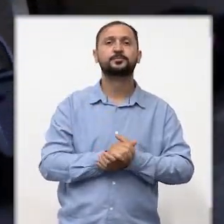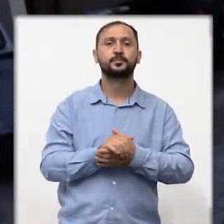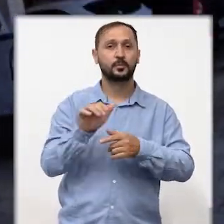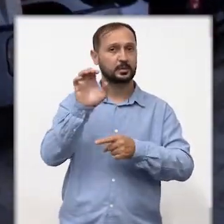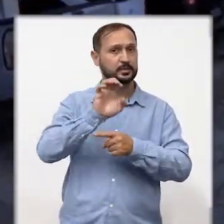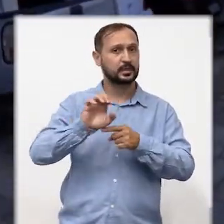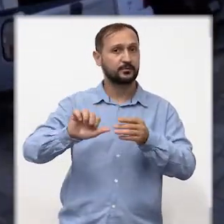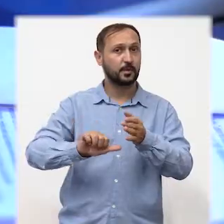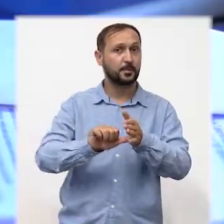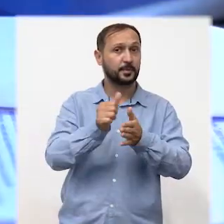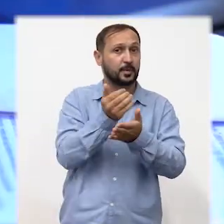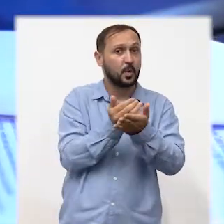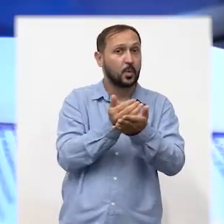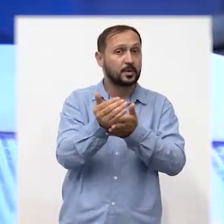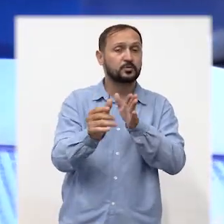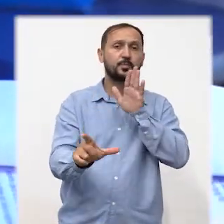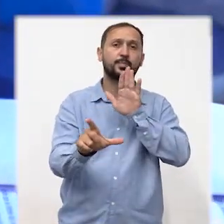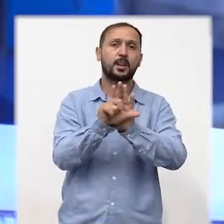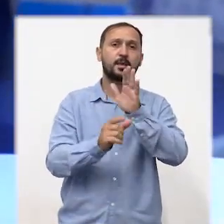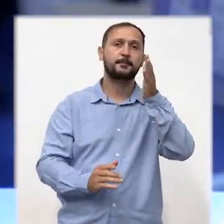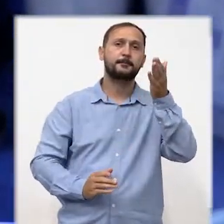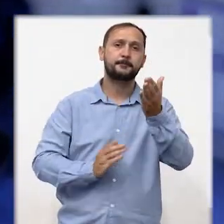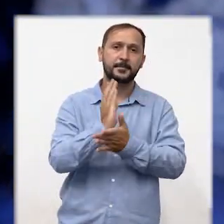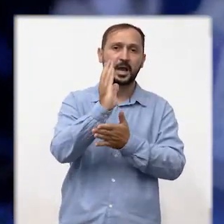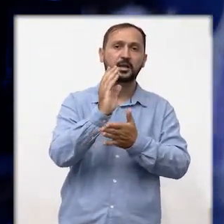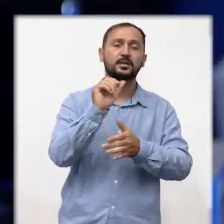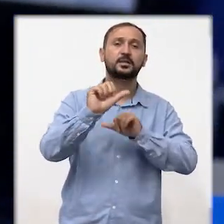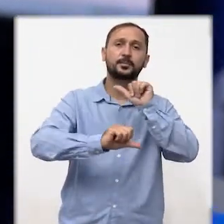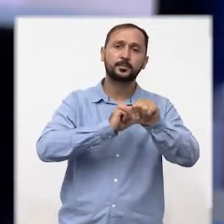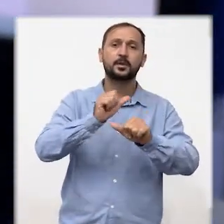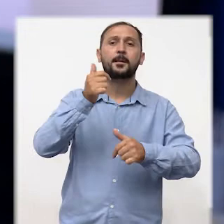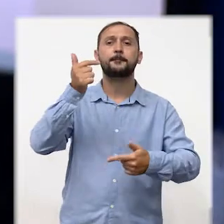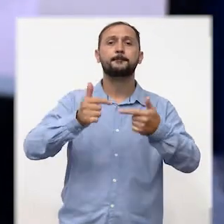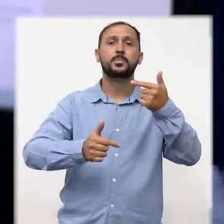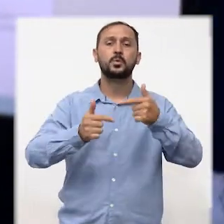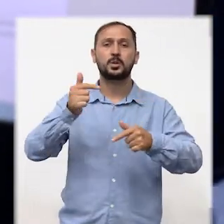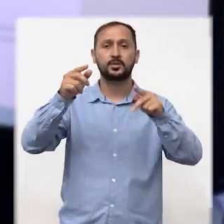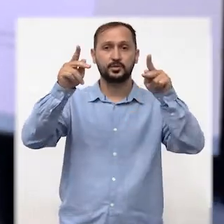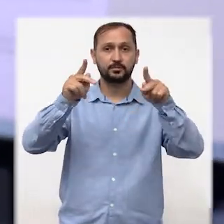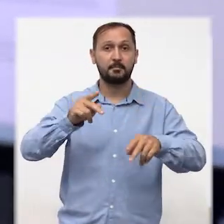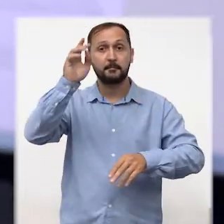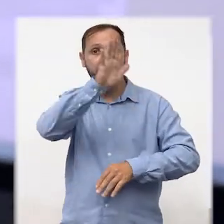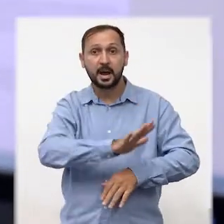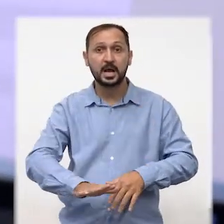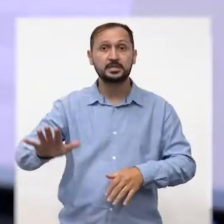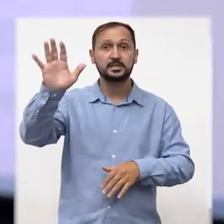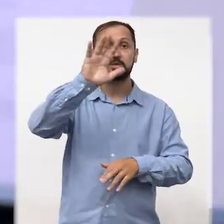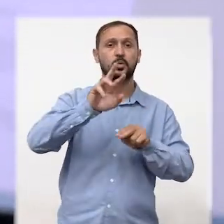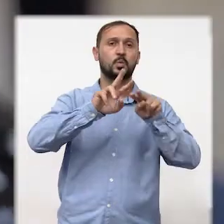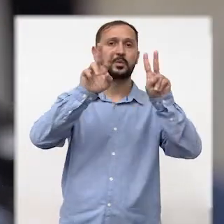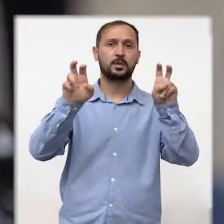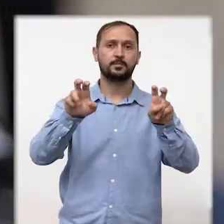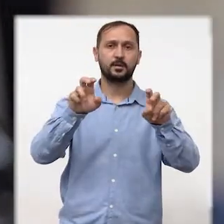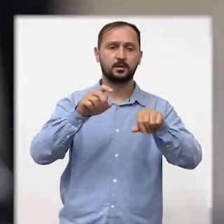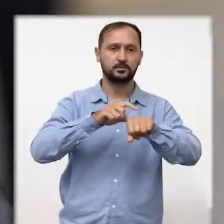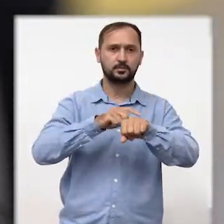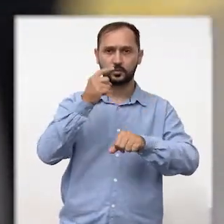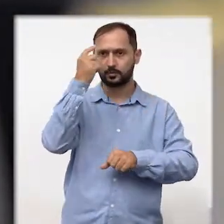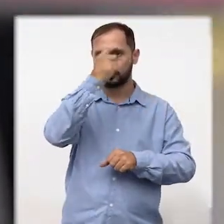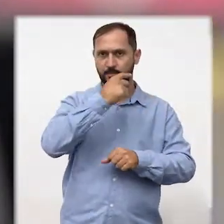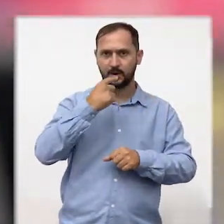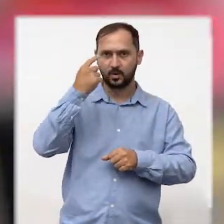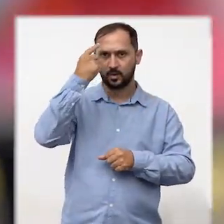O estado foi o pioneiro a aprovar uma lei que mais tarde se tornou política nacional sobre o tema. A cada